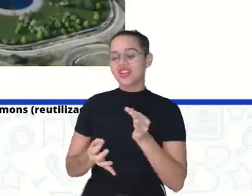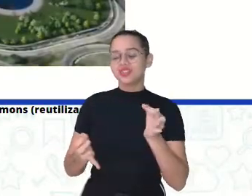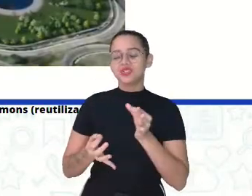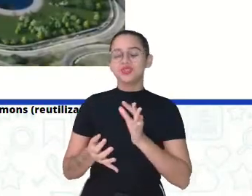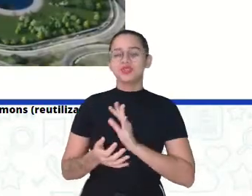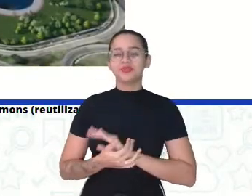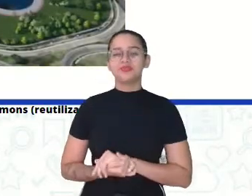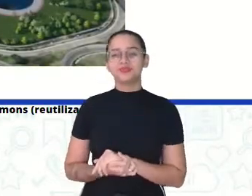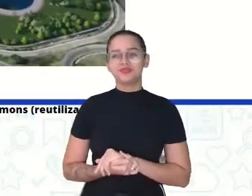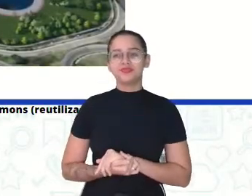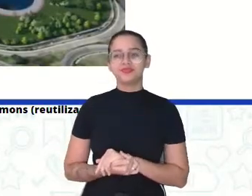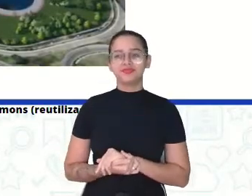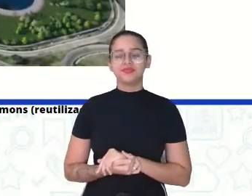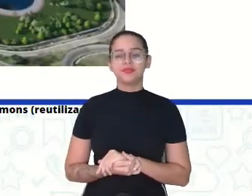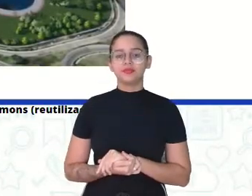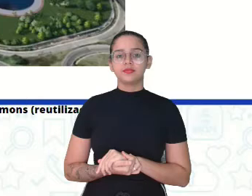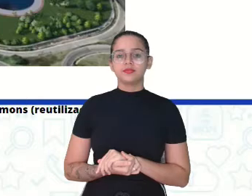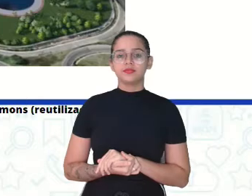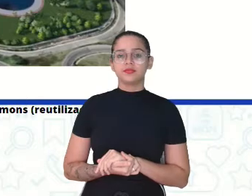arrasou.